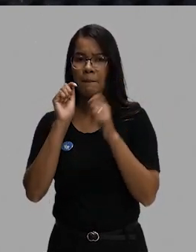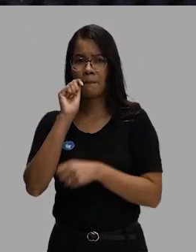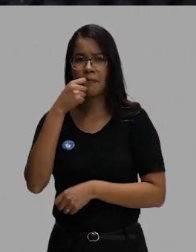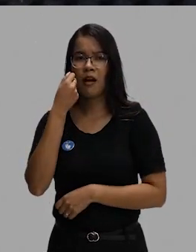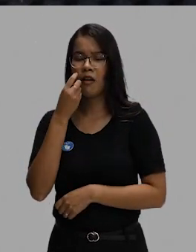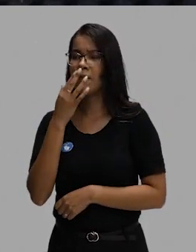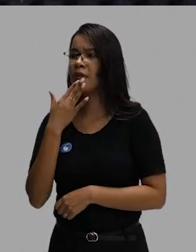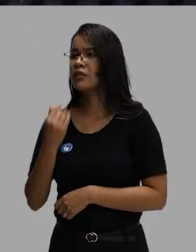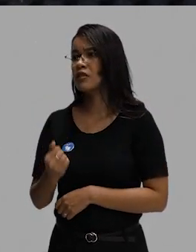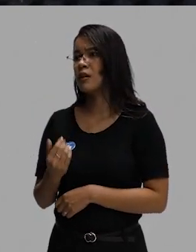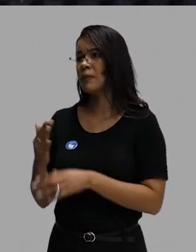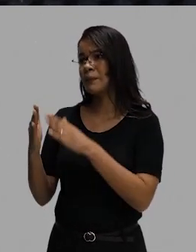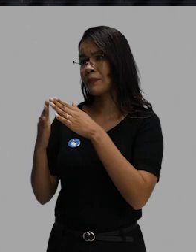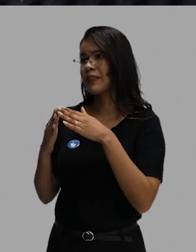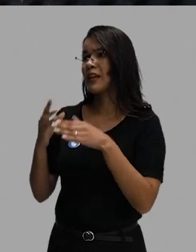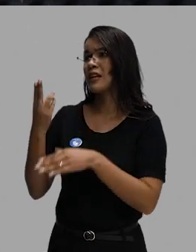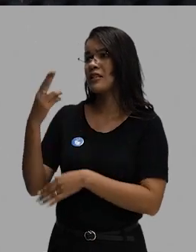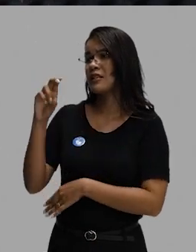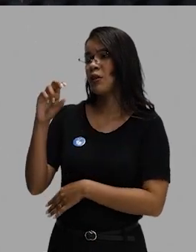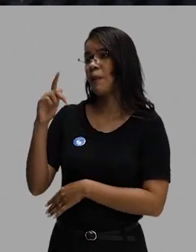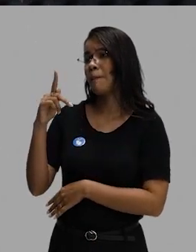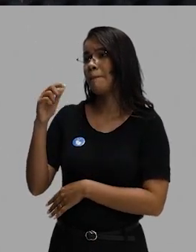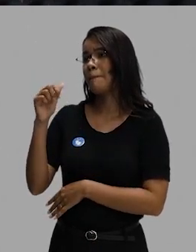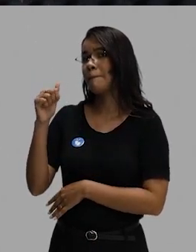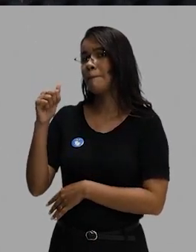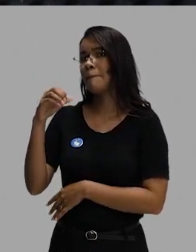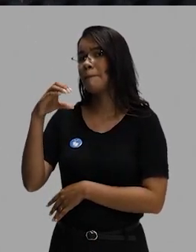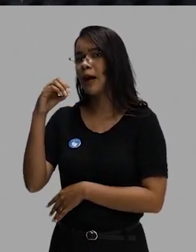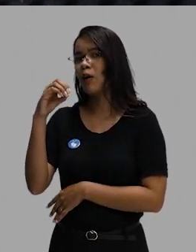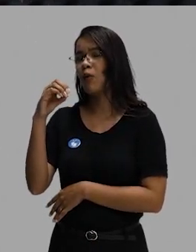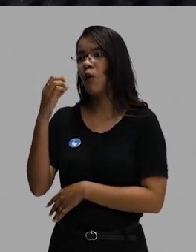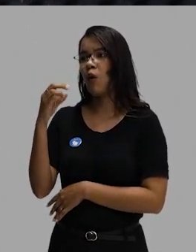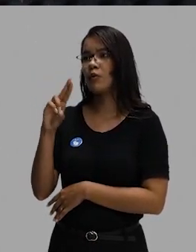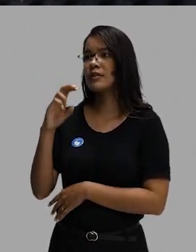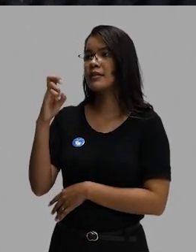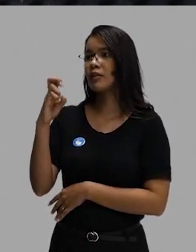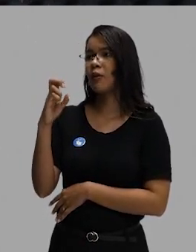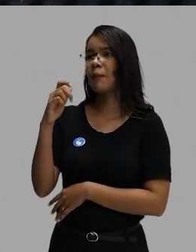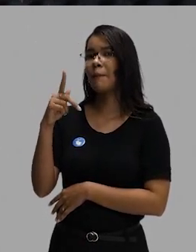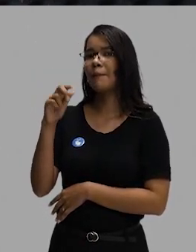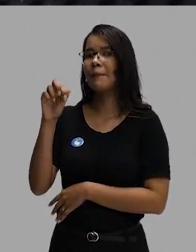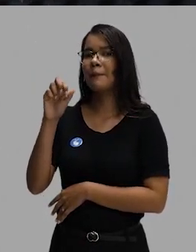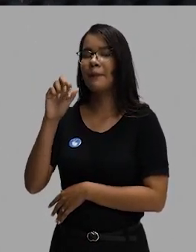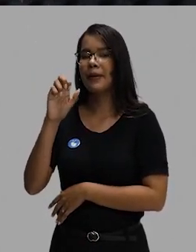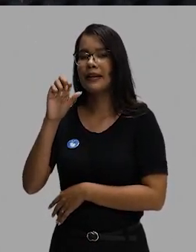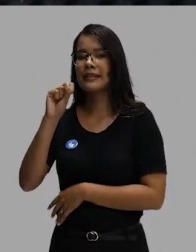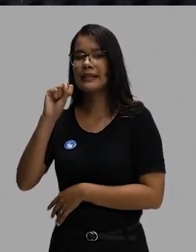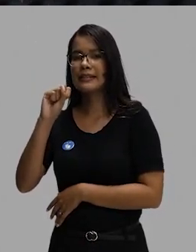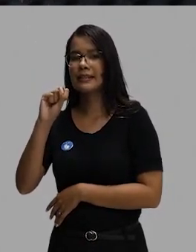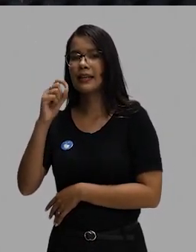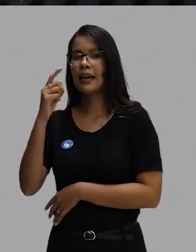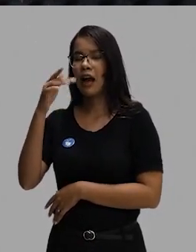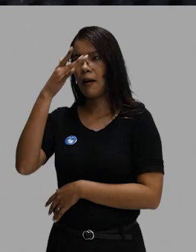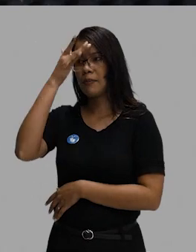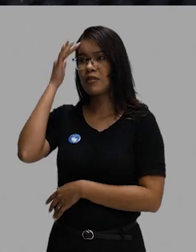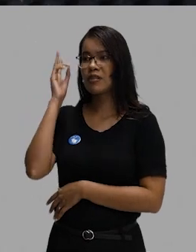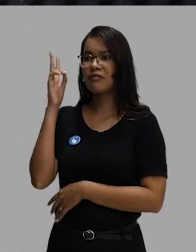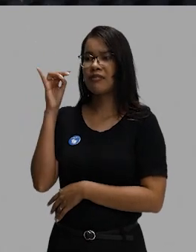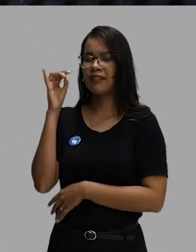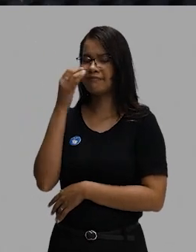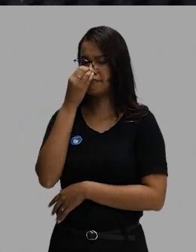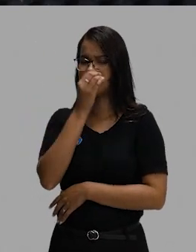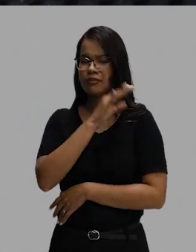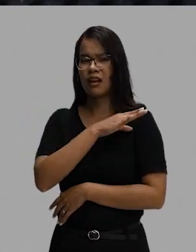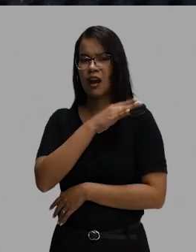5 pães ou 5 pão, o padeiro, o atendente vai deixar de atender a pessoa porque ela não usou